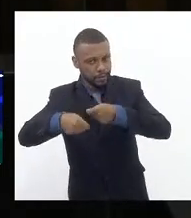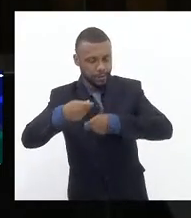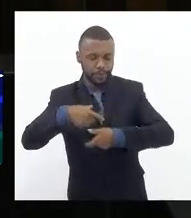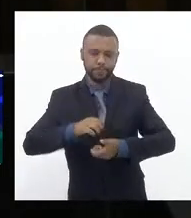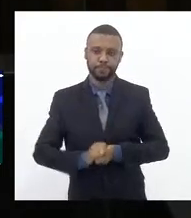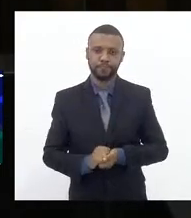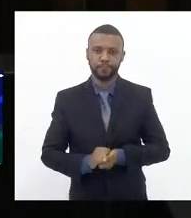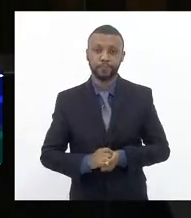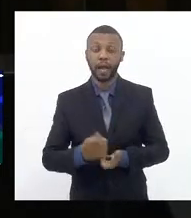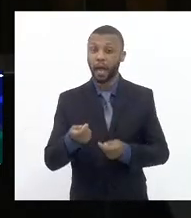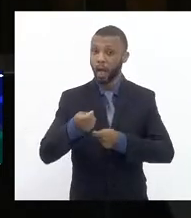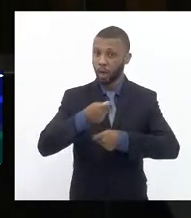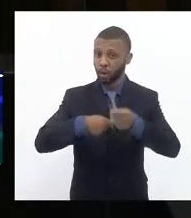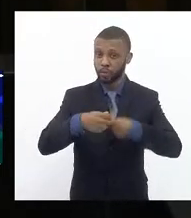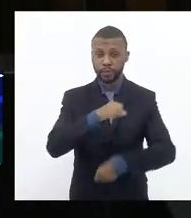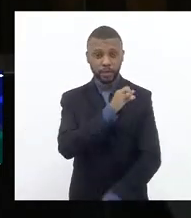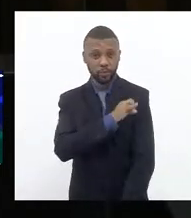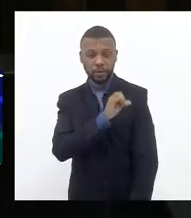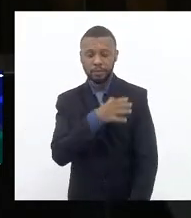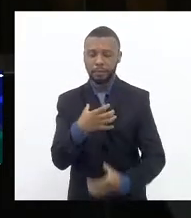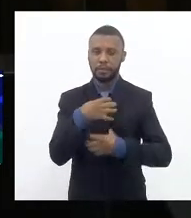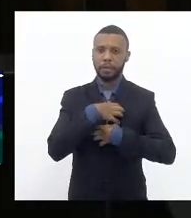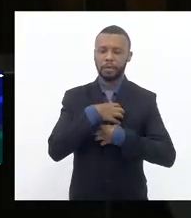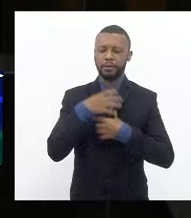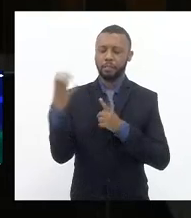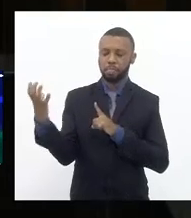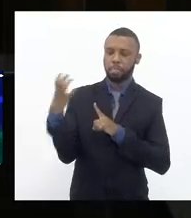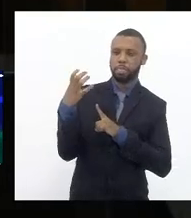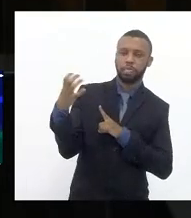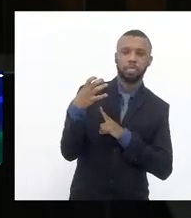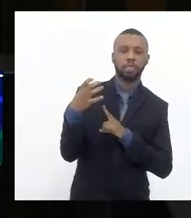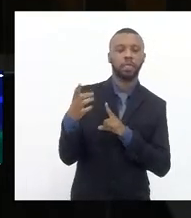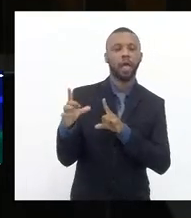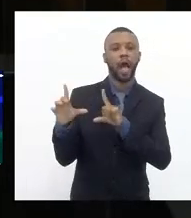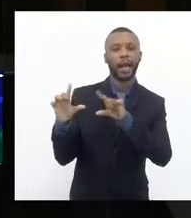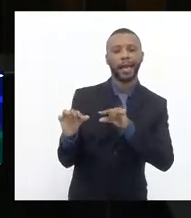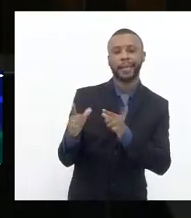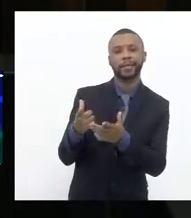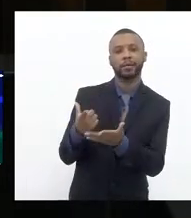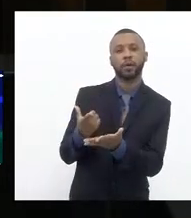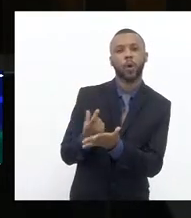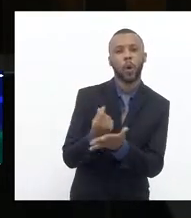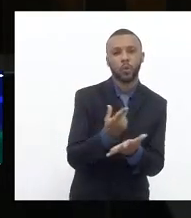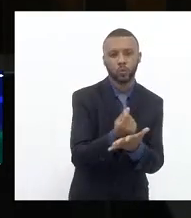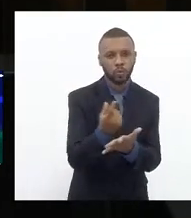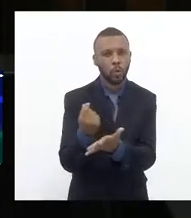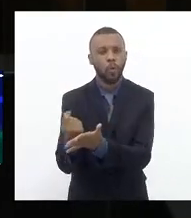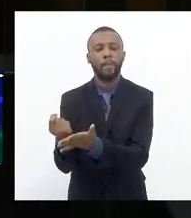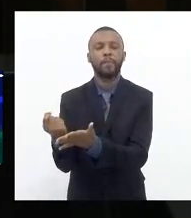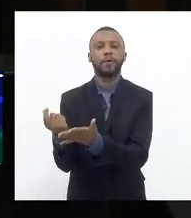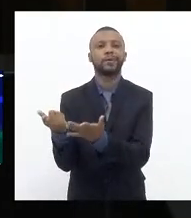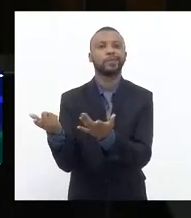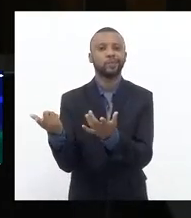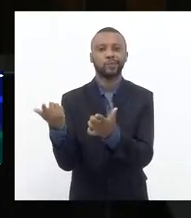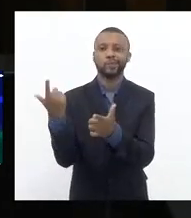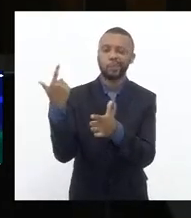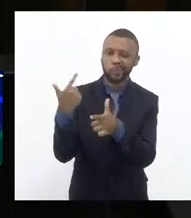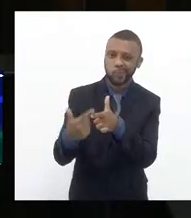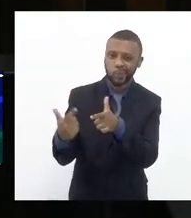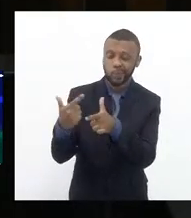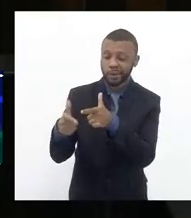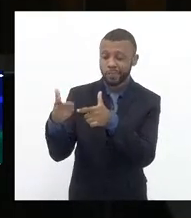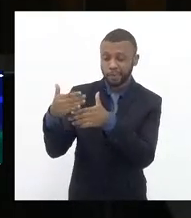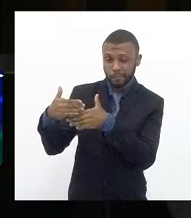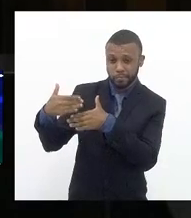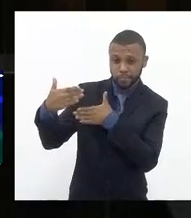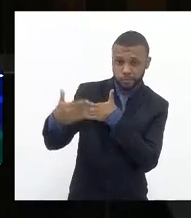de investimento, a queda no consumo, e isso gera um efeito de contração na economia.